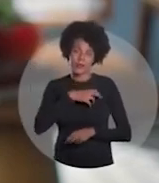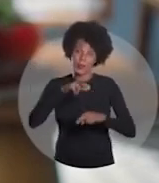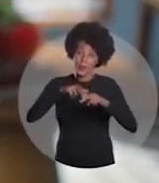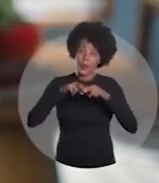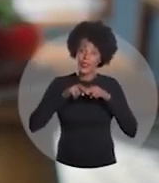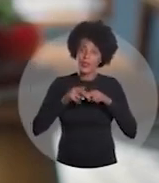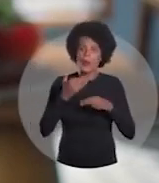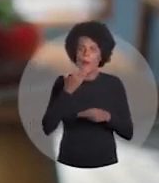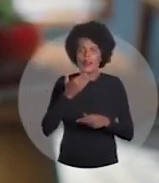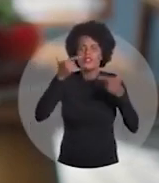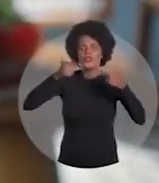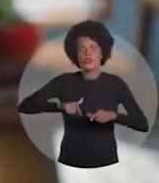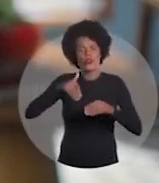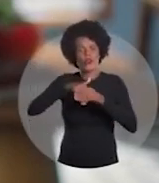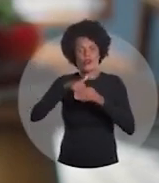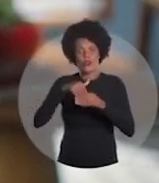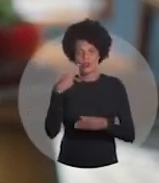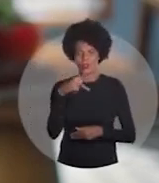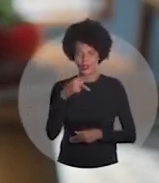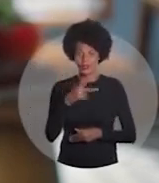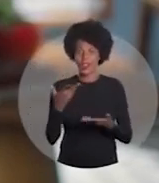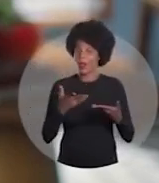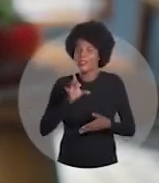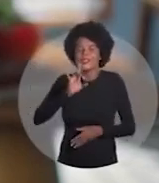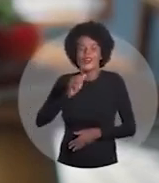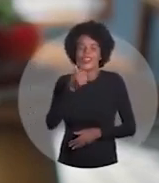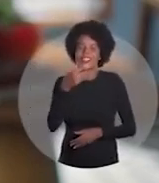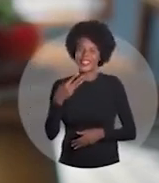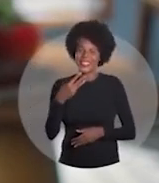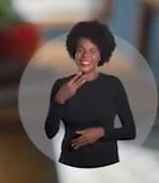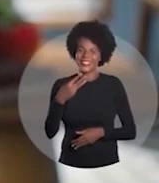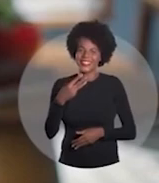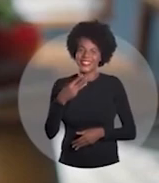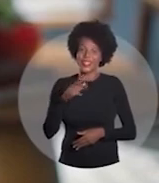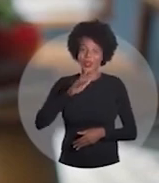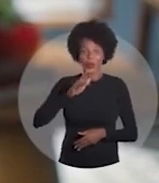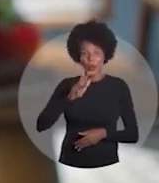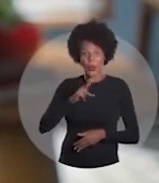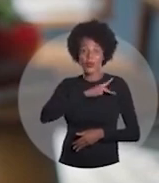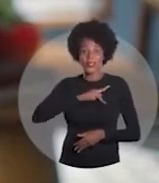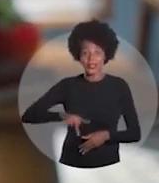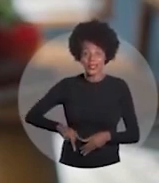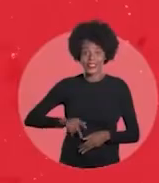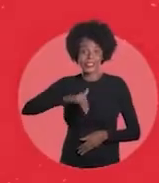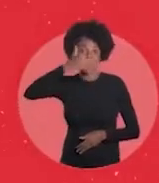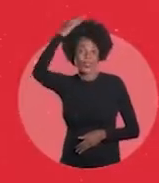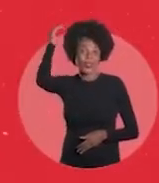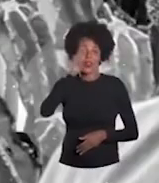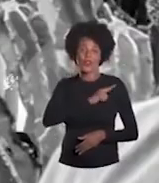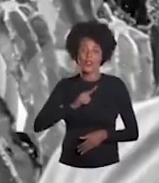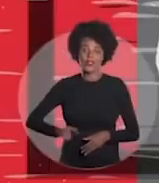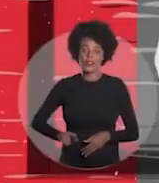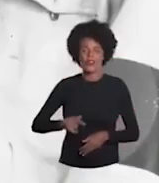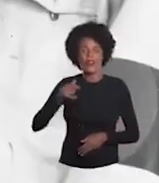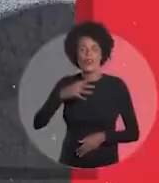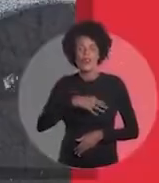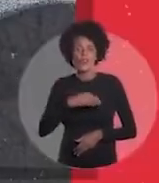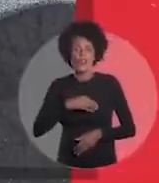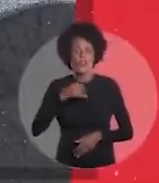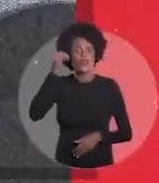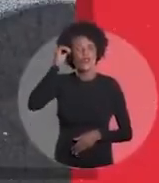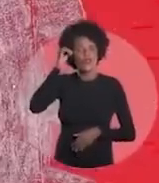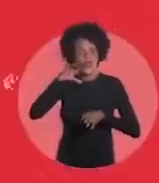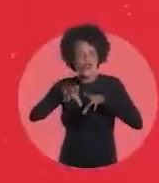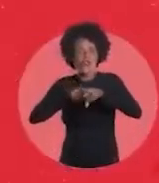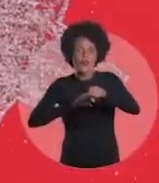isso, peço mais uma vez o seu voto. Agora é só 13. Lula presidente, Jerônimo governador. O filho do vaqueiro se formou